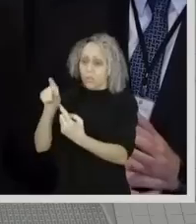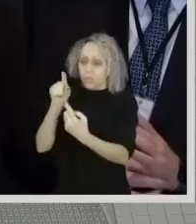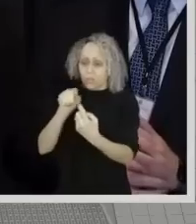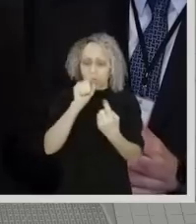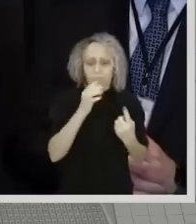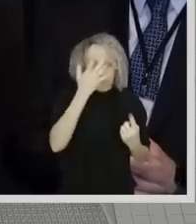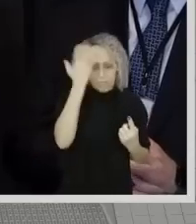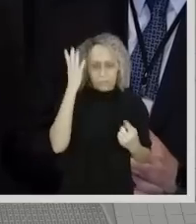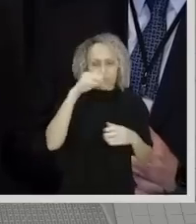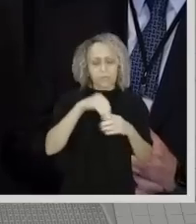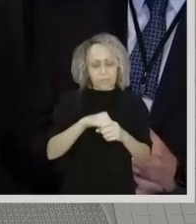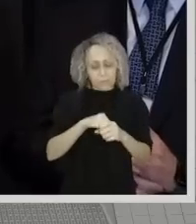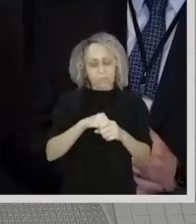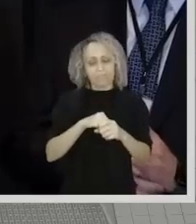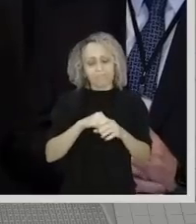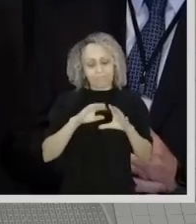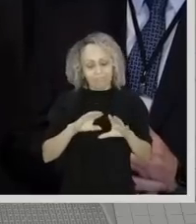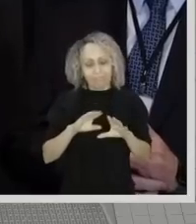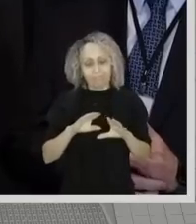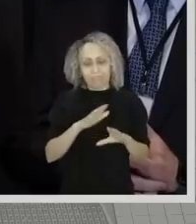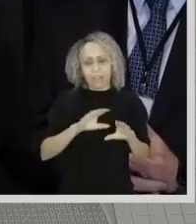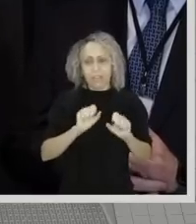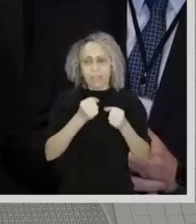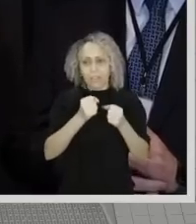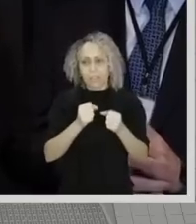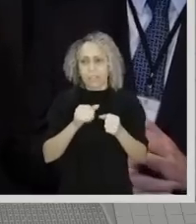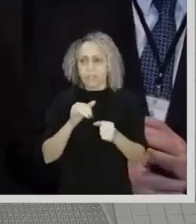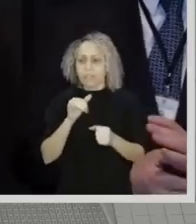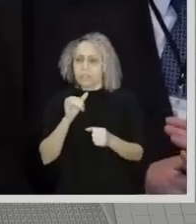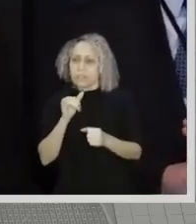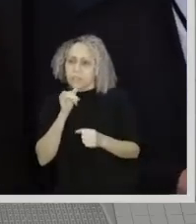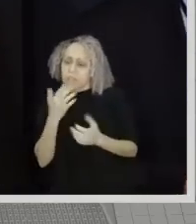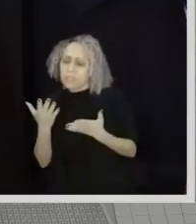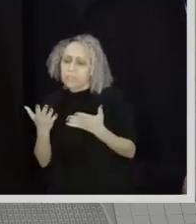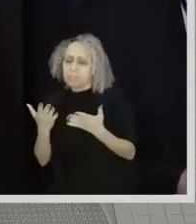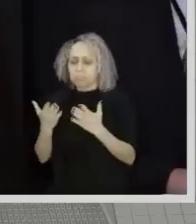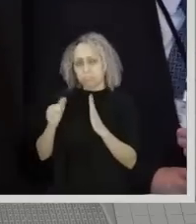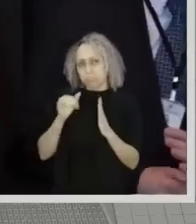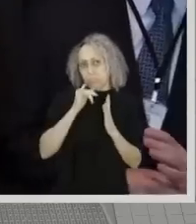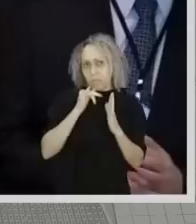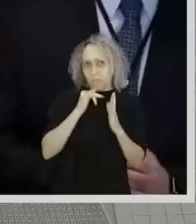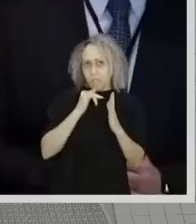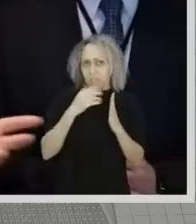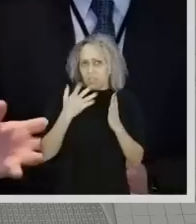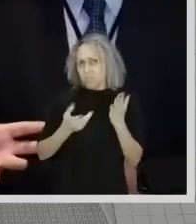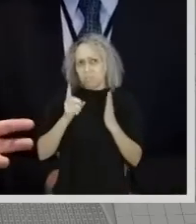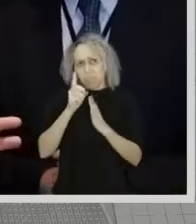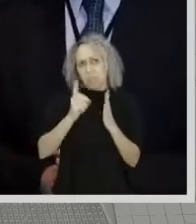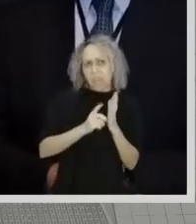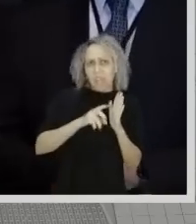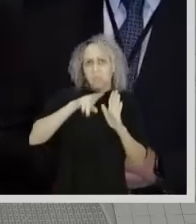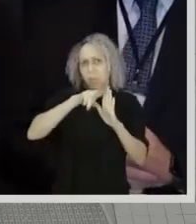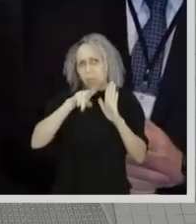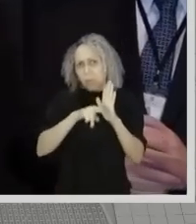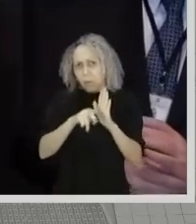também sobre o lançamento e a abertura de um centro especializado em oftalmologia. Isso na zona norte do Rio de Janeiro. E aí